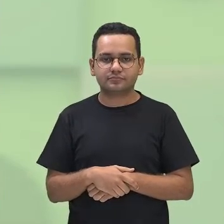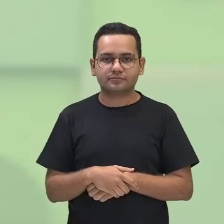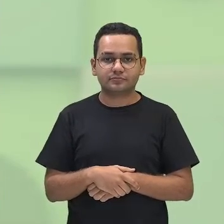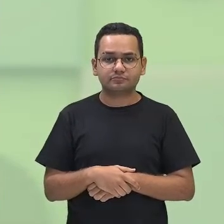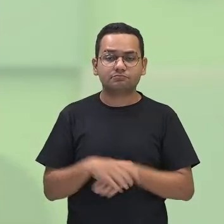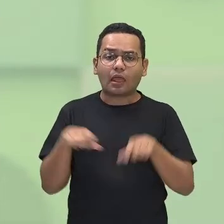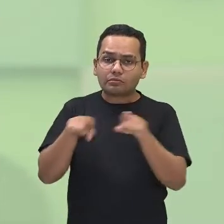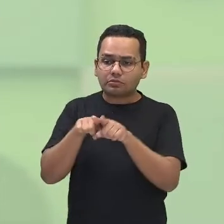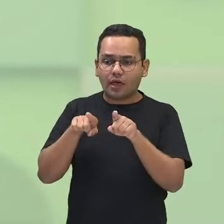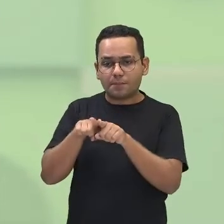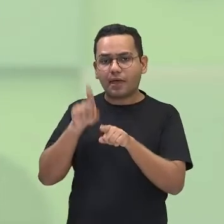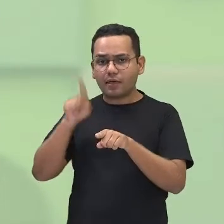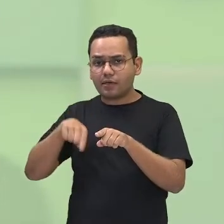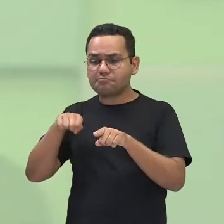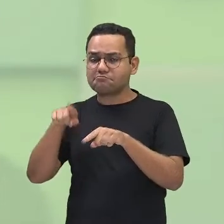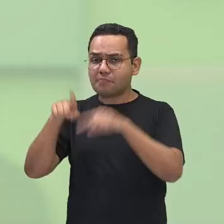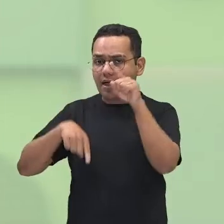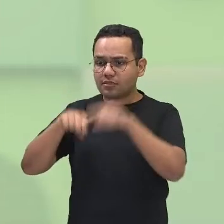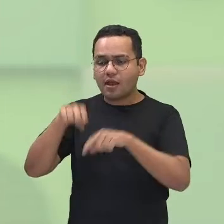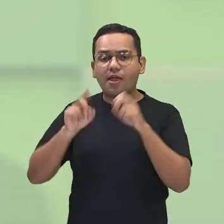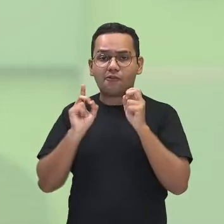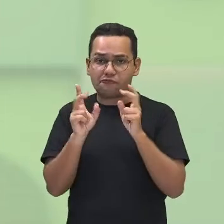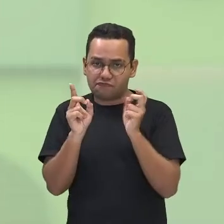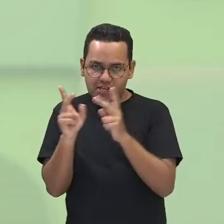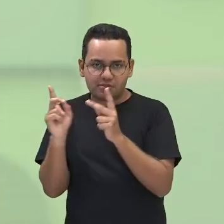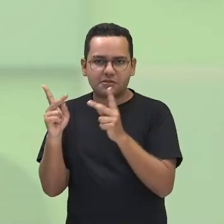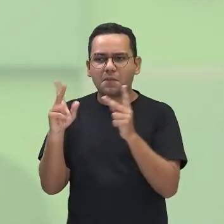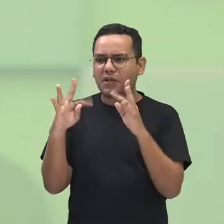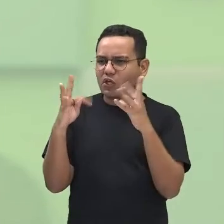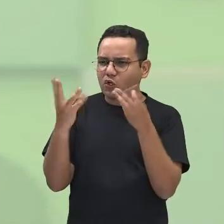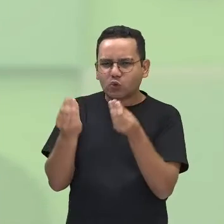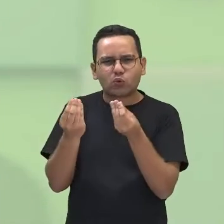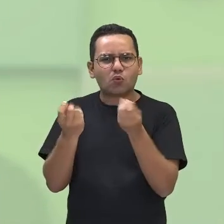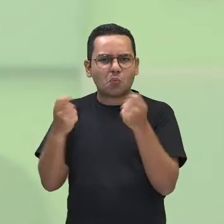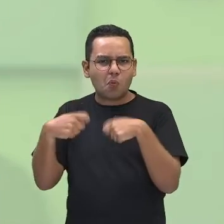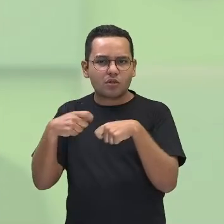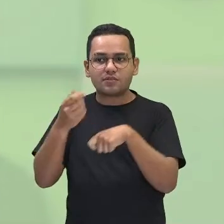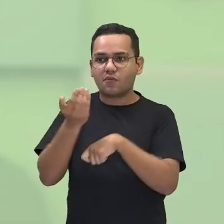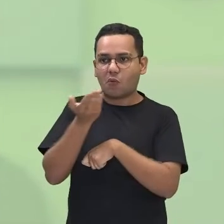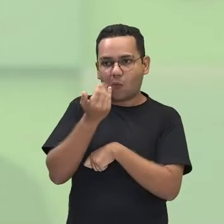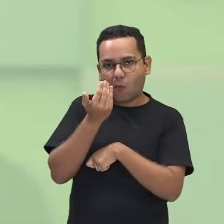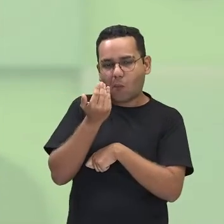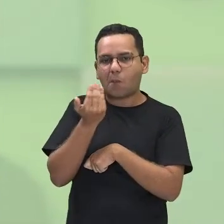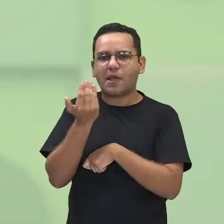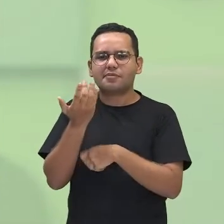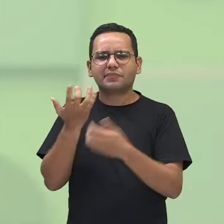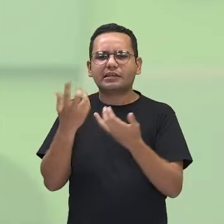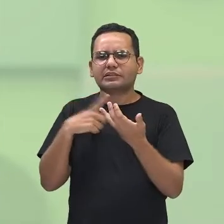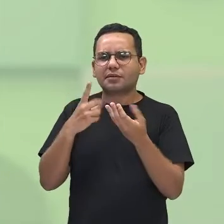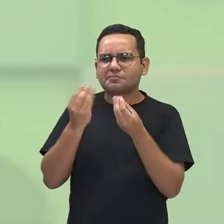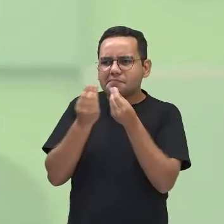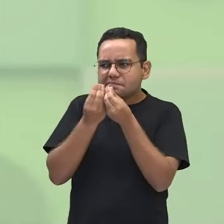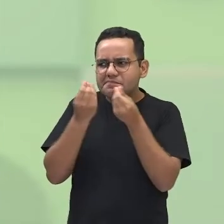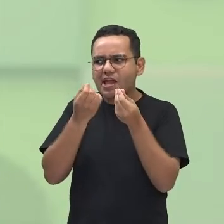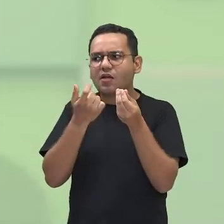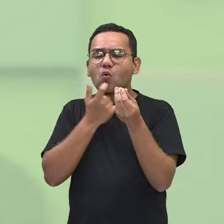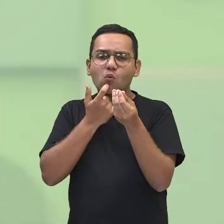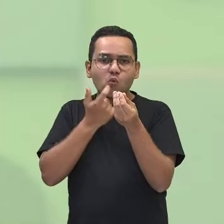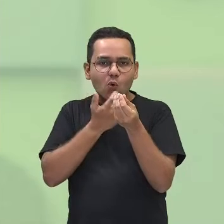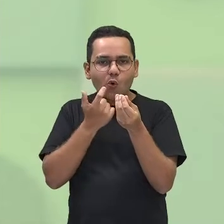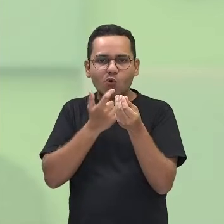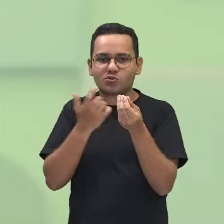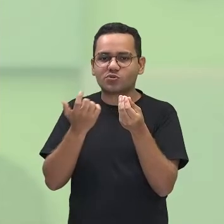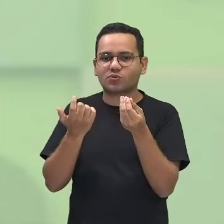vendidos para todos nós saborearmos aí esse gosto, né, que as frutas